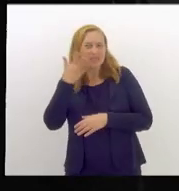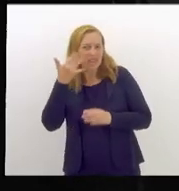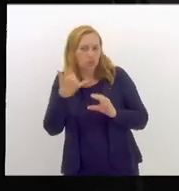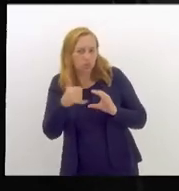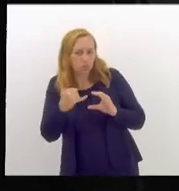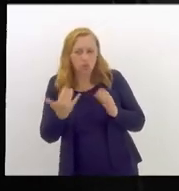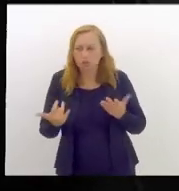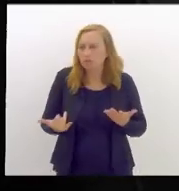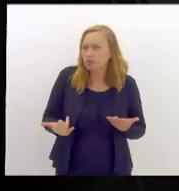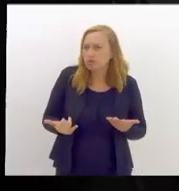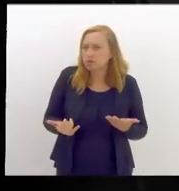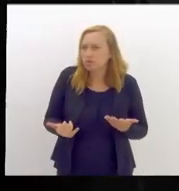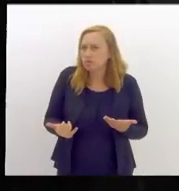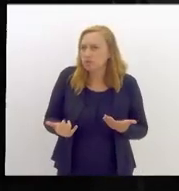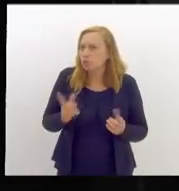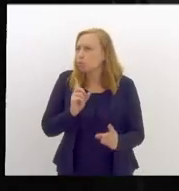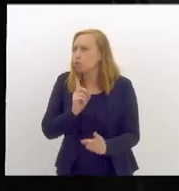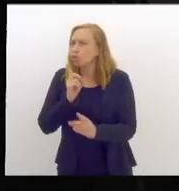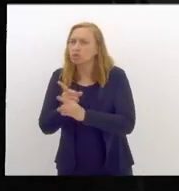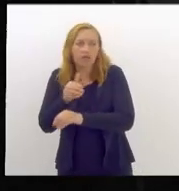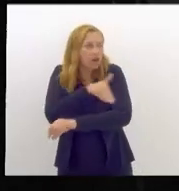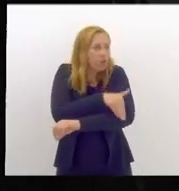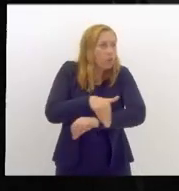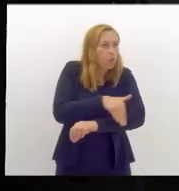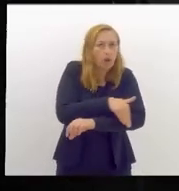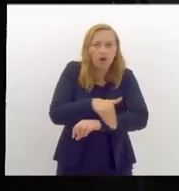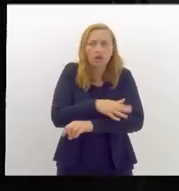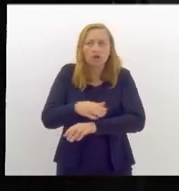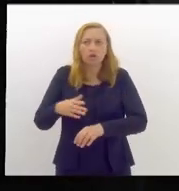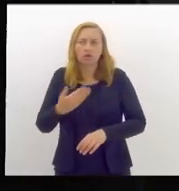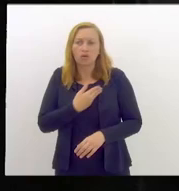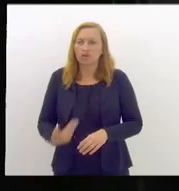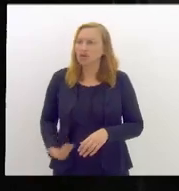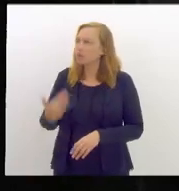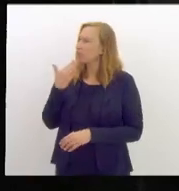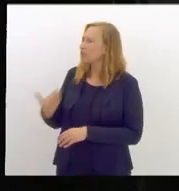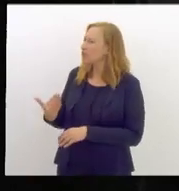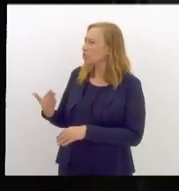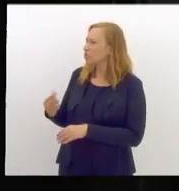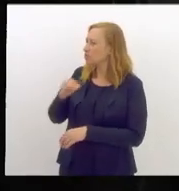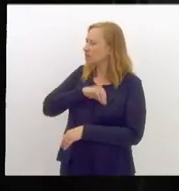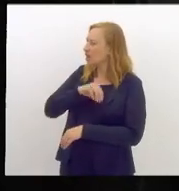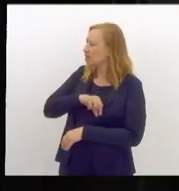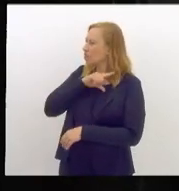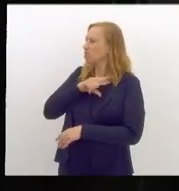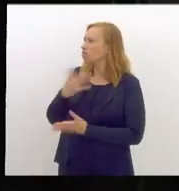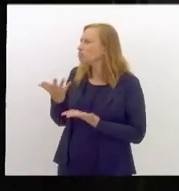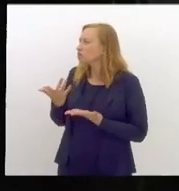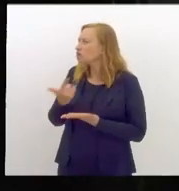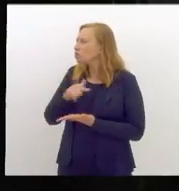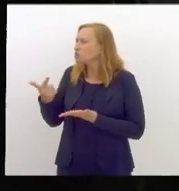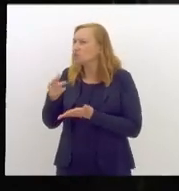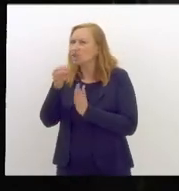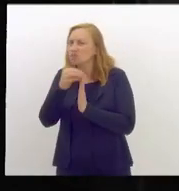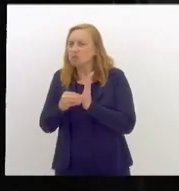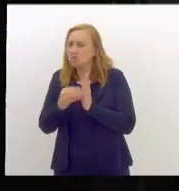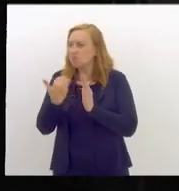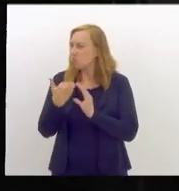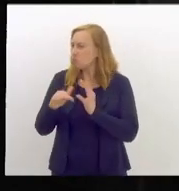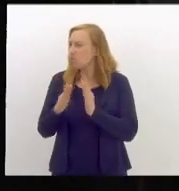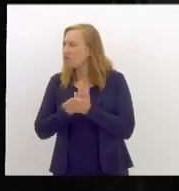para que se por acaso se encontraram na rua e o governador pediu que aumentasse porque ou seja não houve um ofício